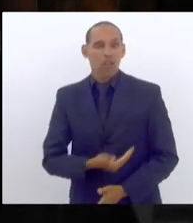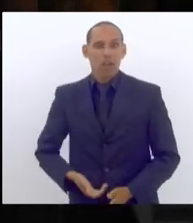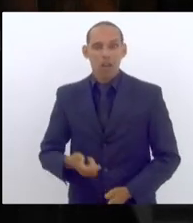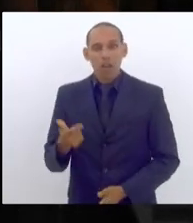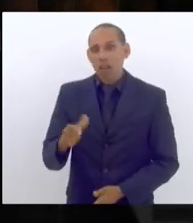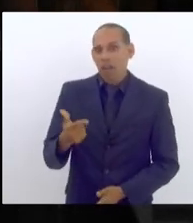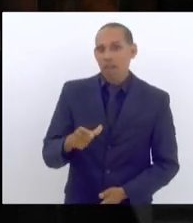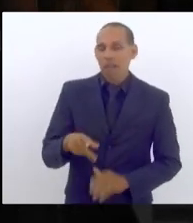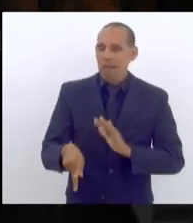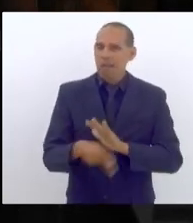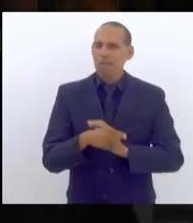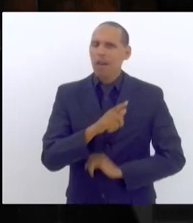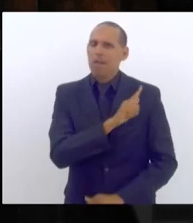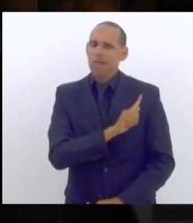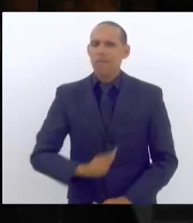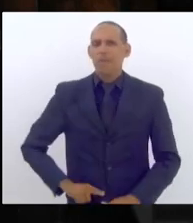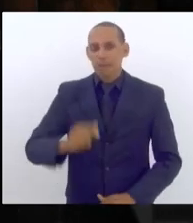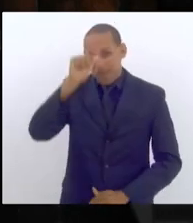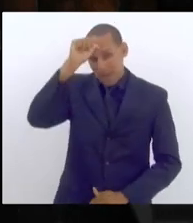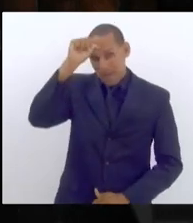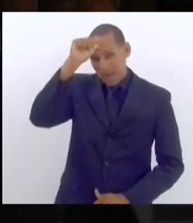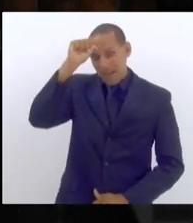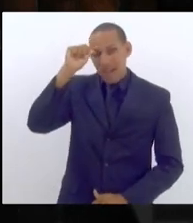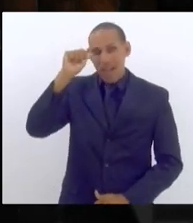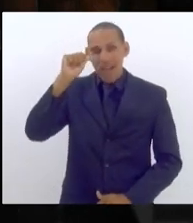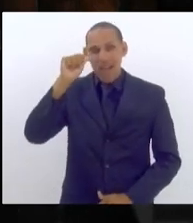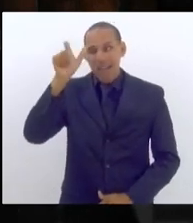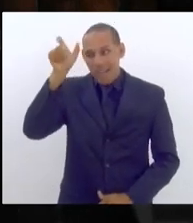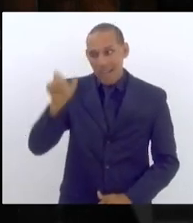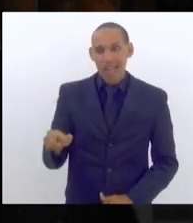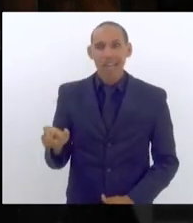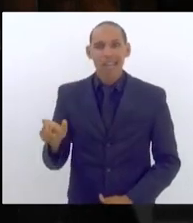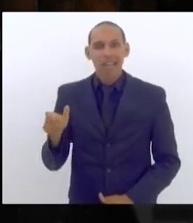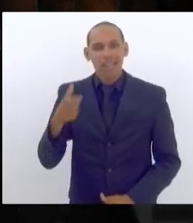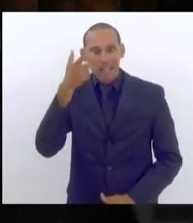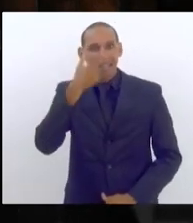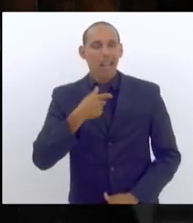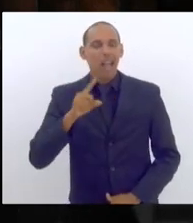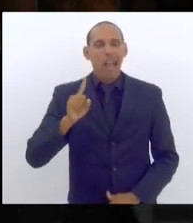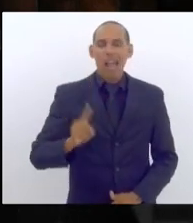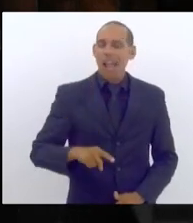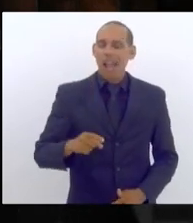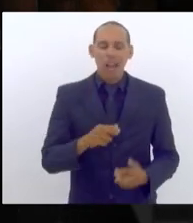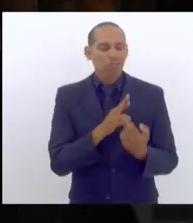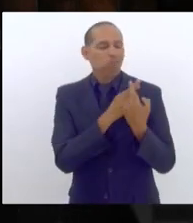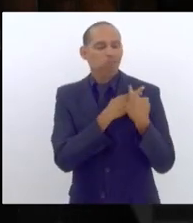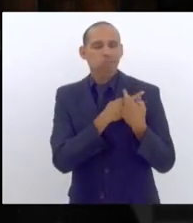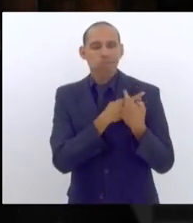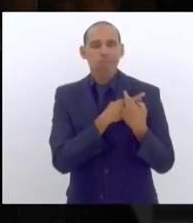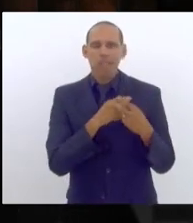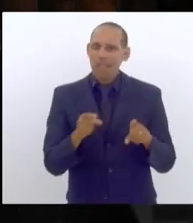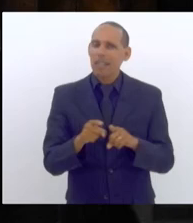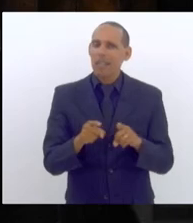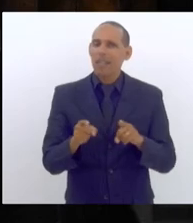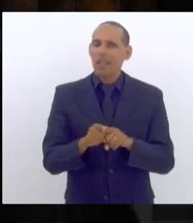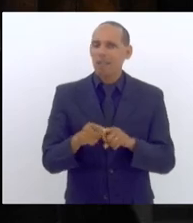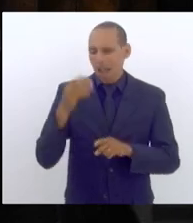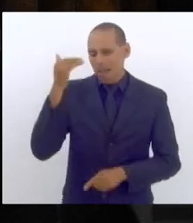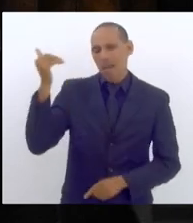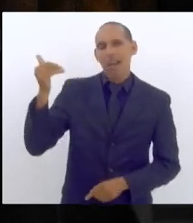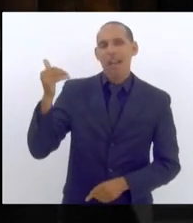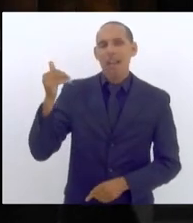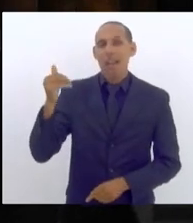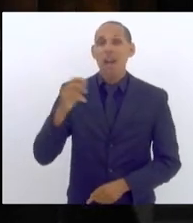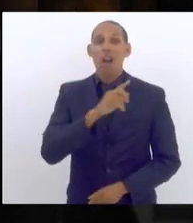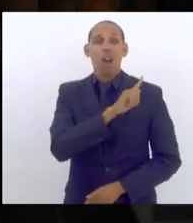do governador Cláudio Castro é um prestígio muito grande, mas também é uma responsabilidade muito grande. É um governador que a gente pode